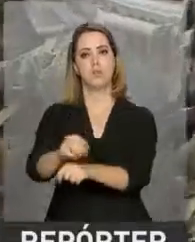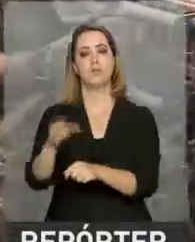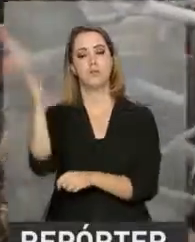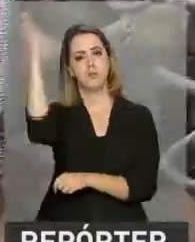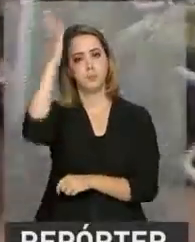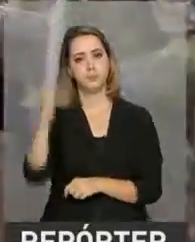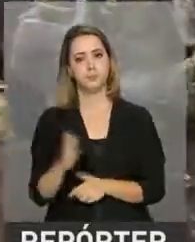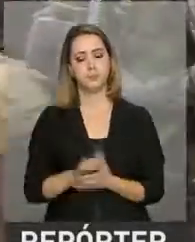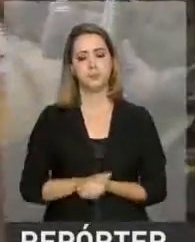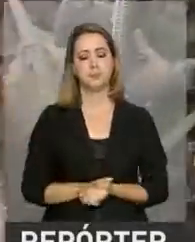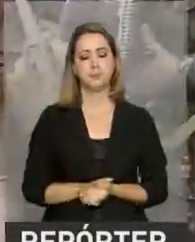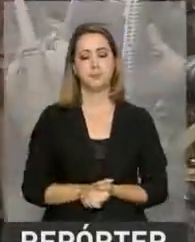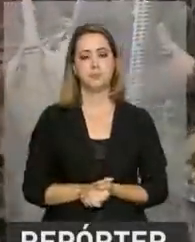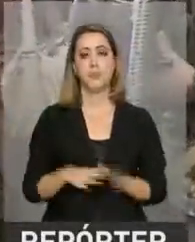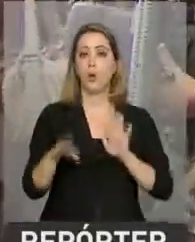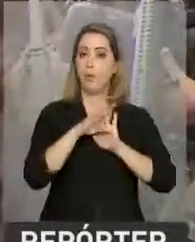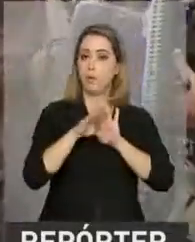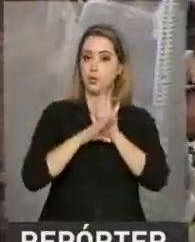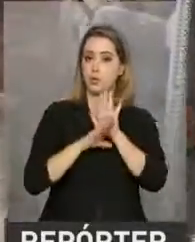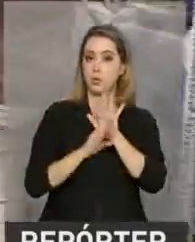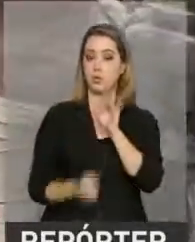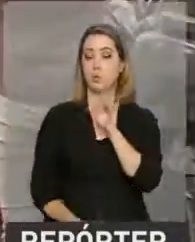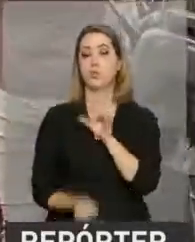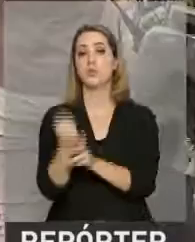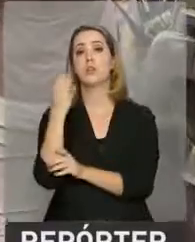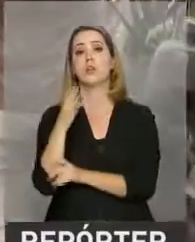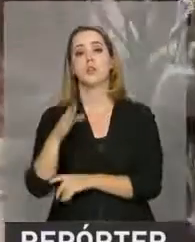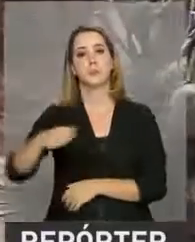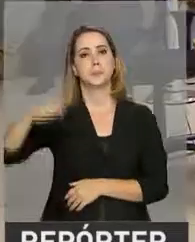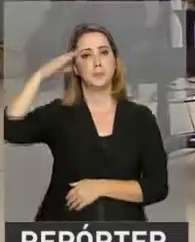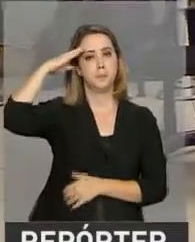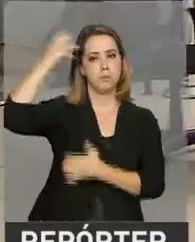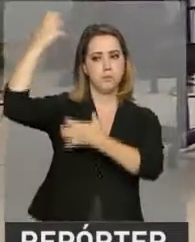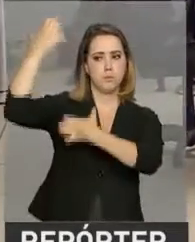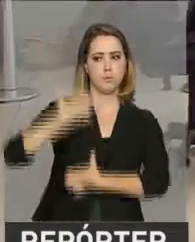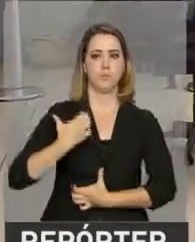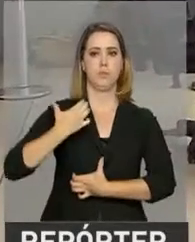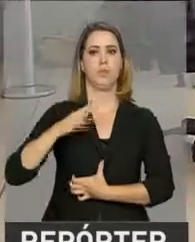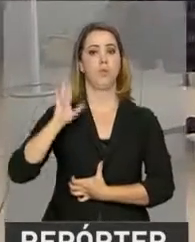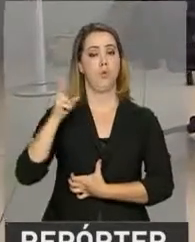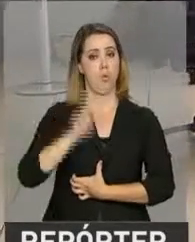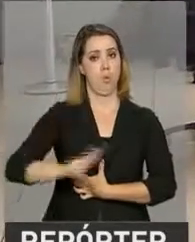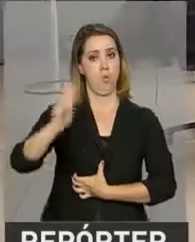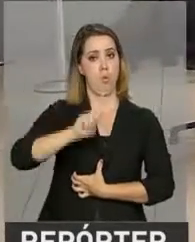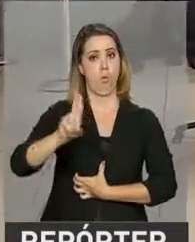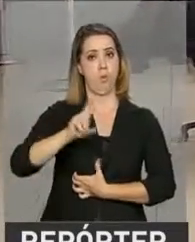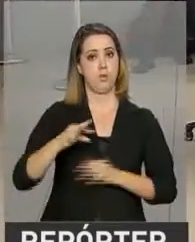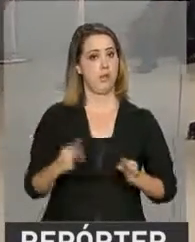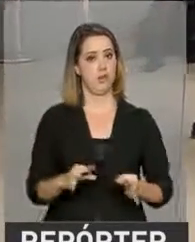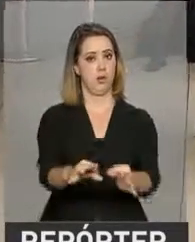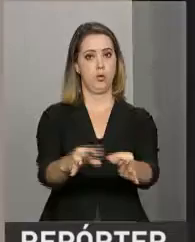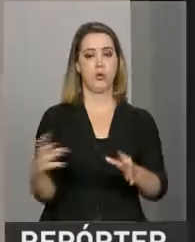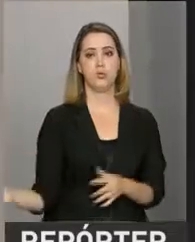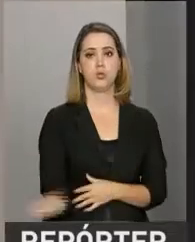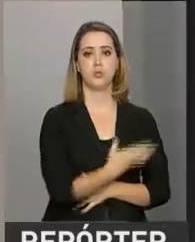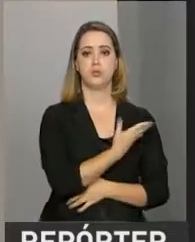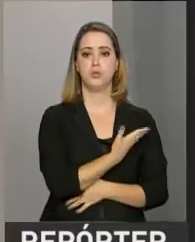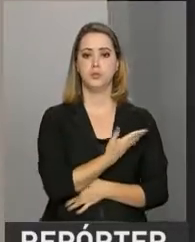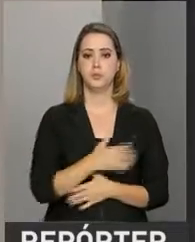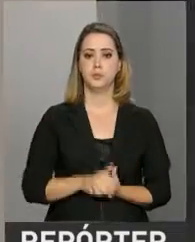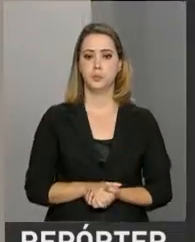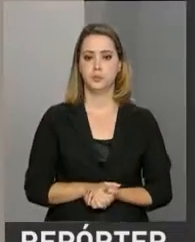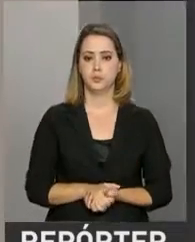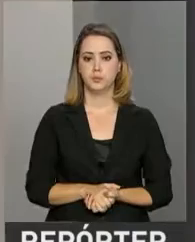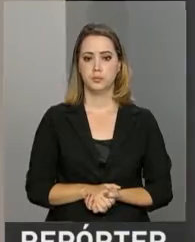O projeto, criado pelo Exército, faz uso de tecnologia de ponta. 17 aí, SEMEC, aqui, Brigada Guaicurus.